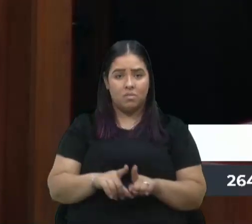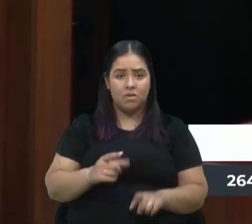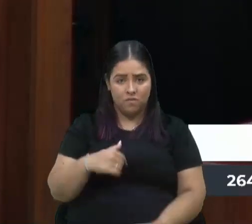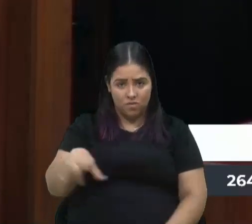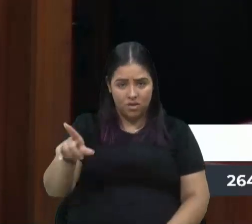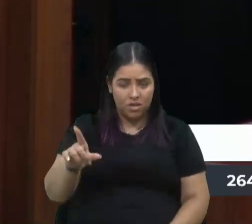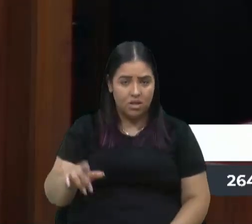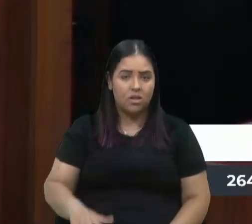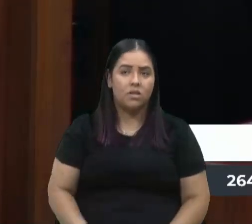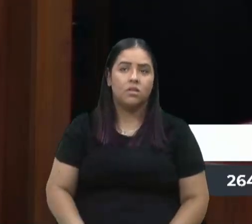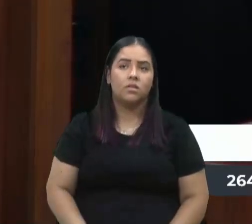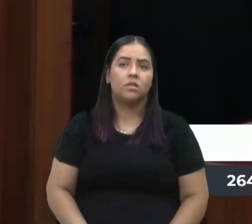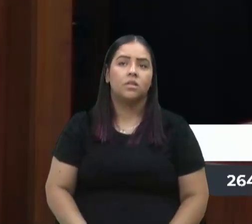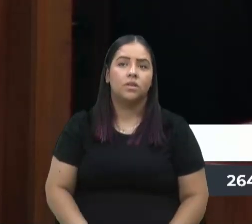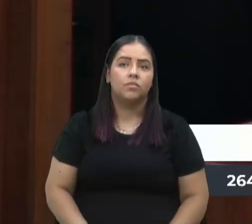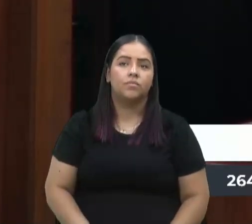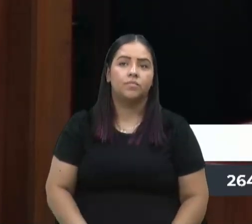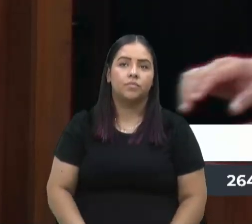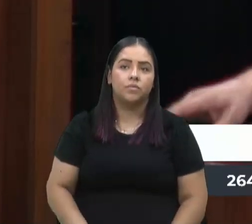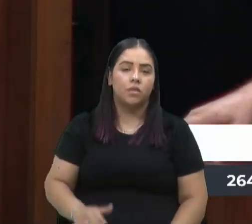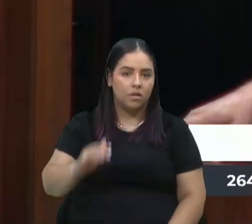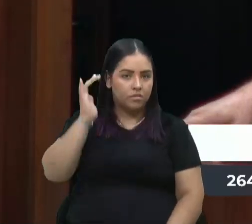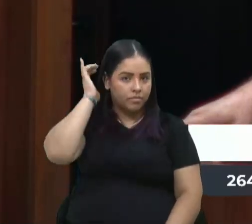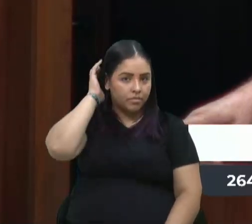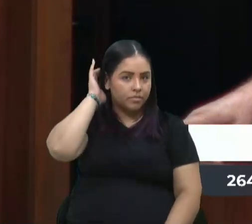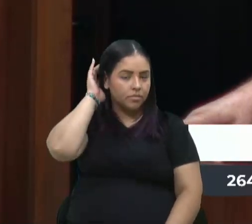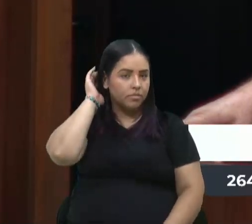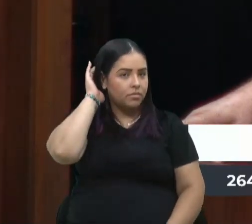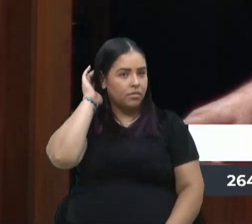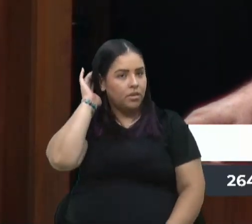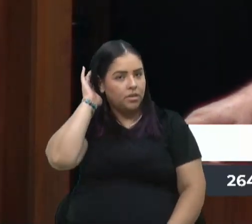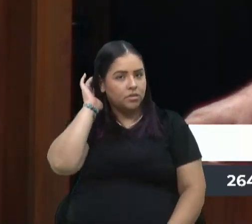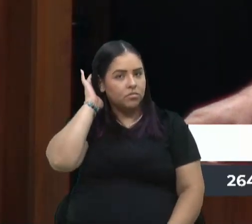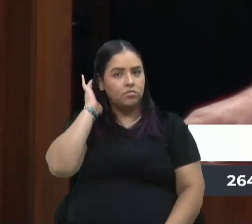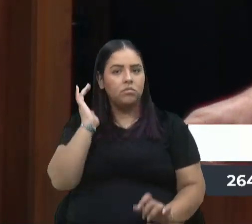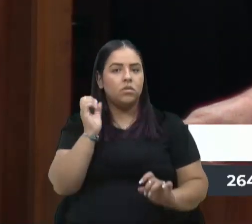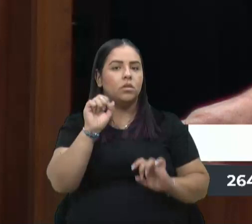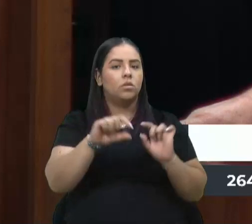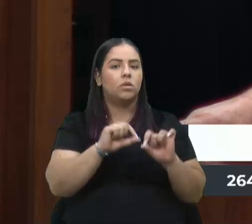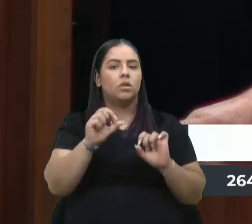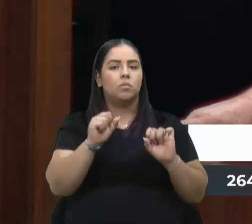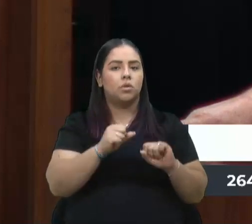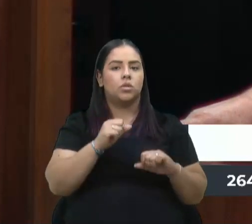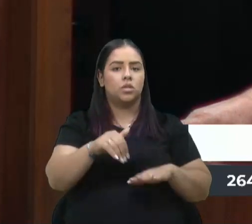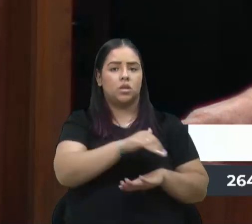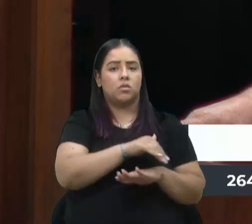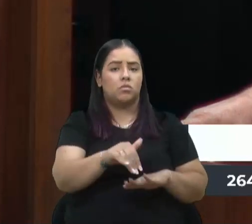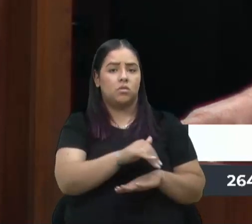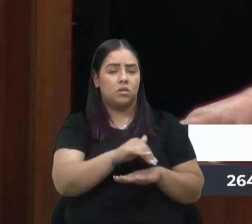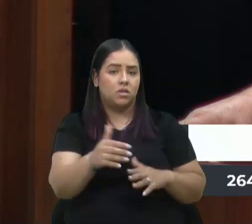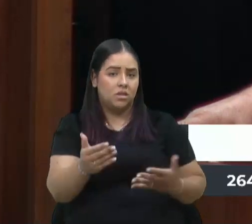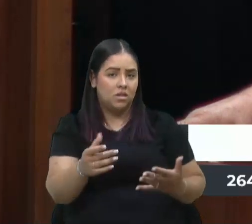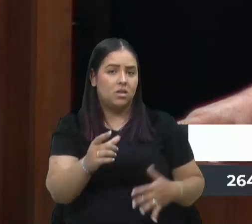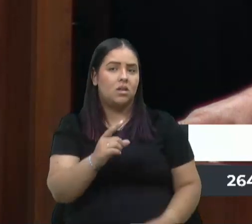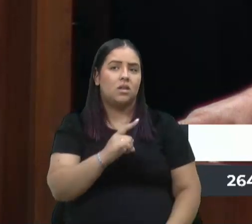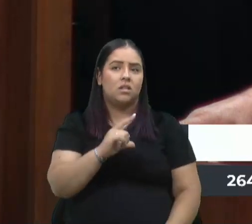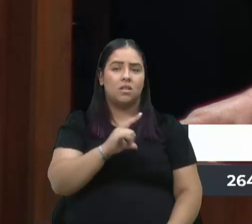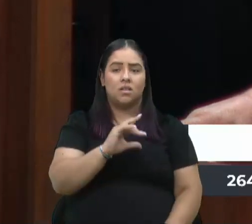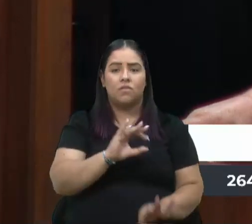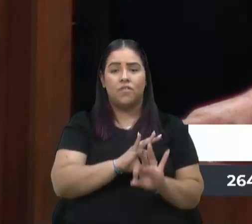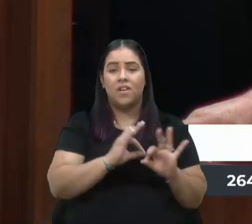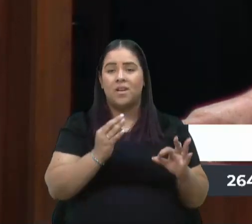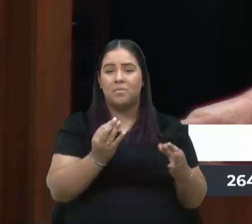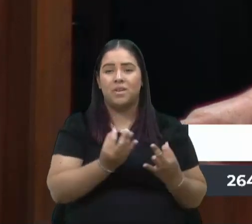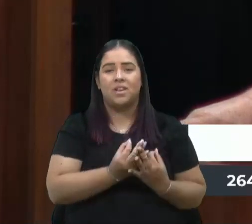mas foram lá falar com as pessoas. Olha, quem podia estar na rua, estava dentro, não estava na rua. Tinha famílias inteiras, podia